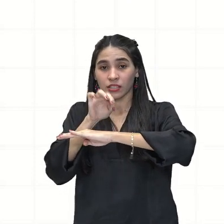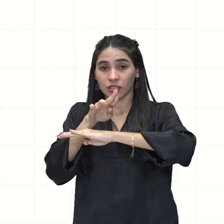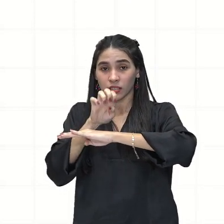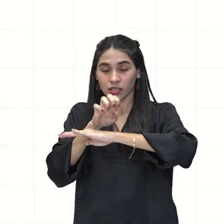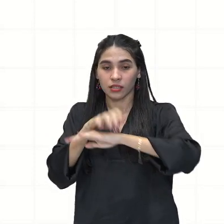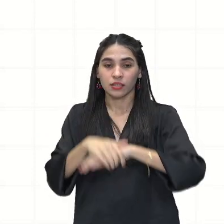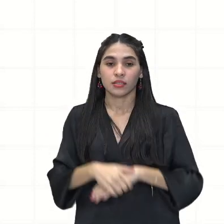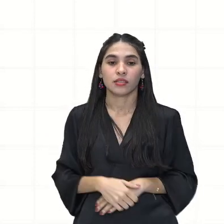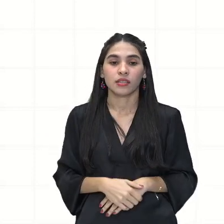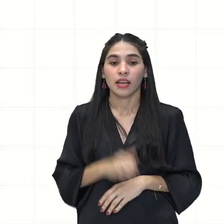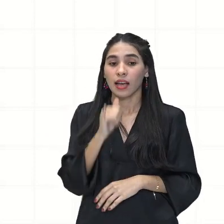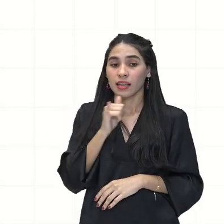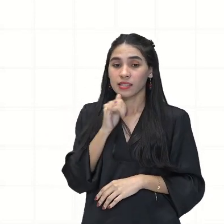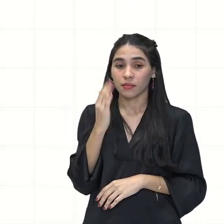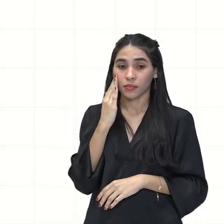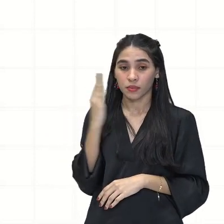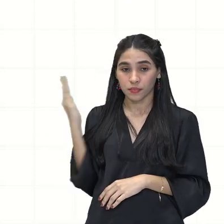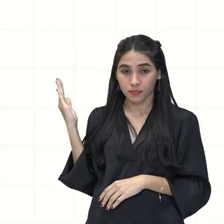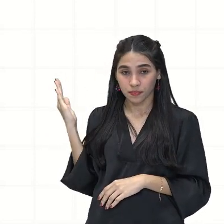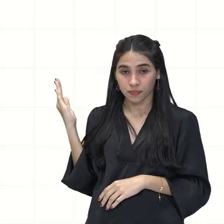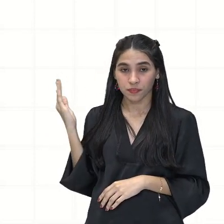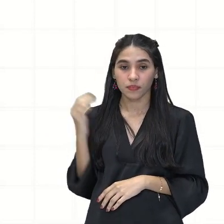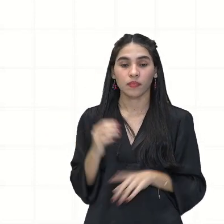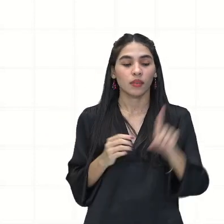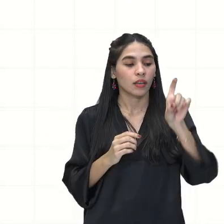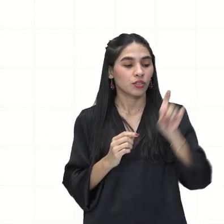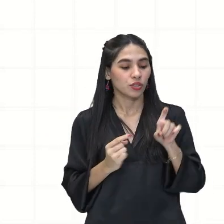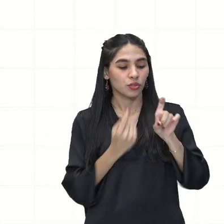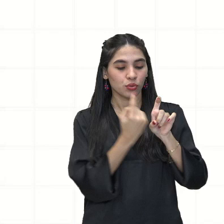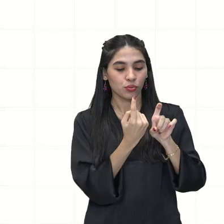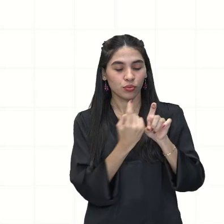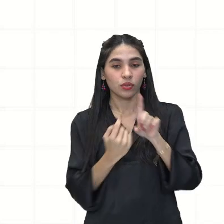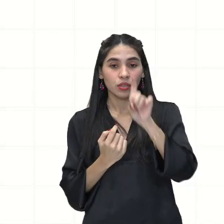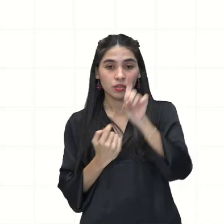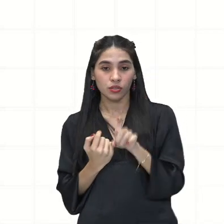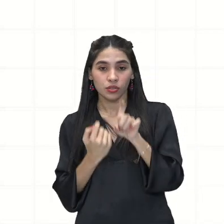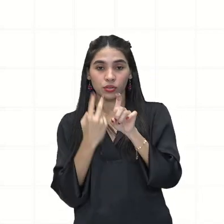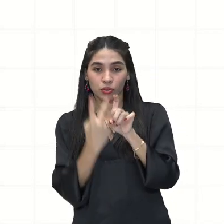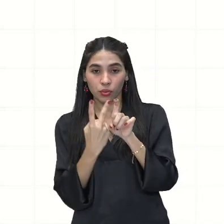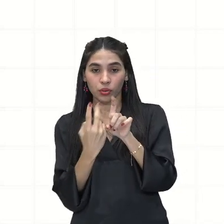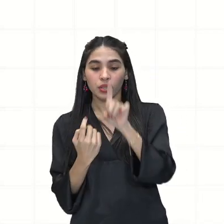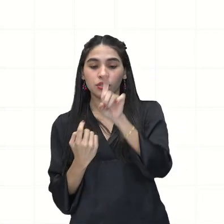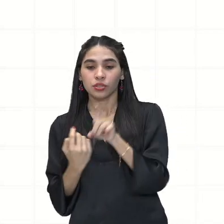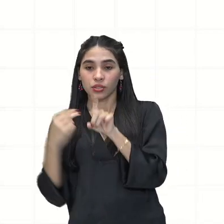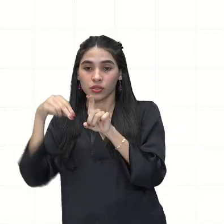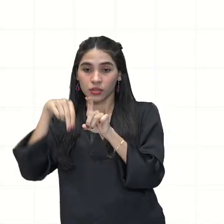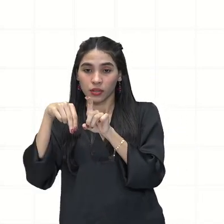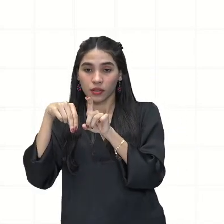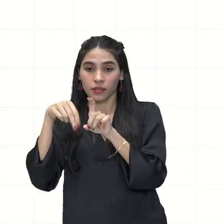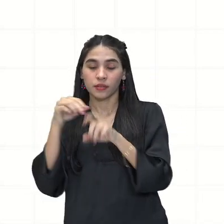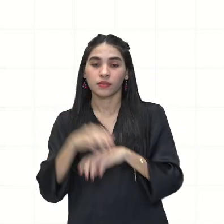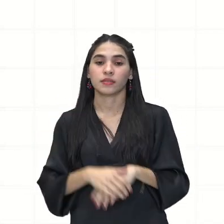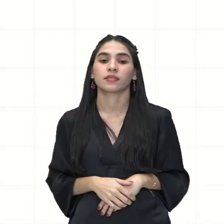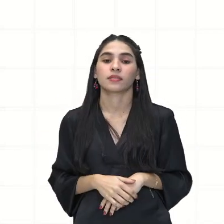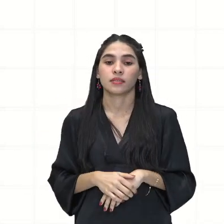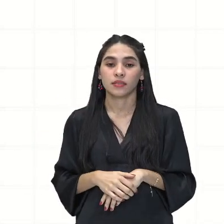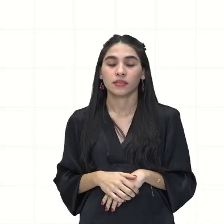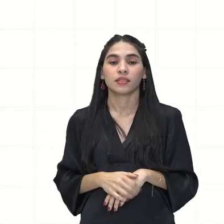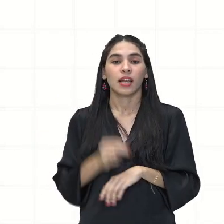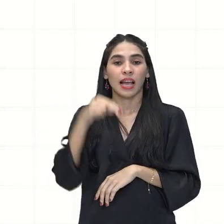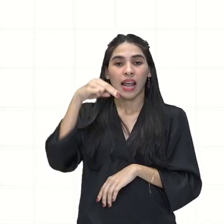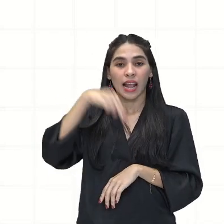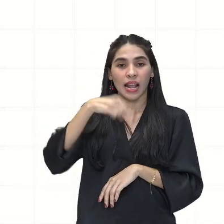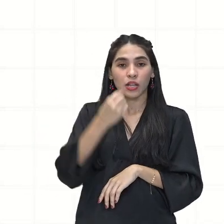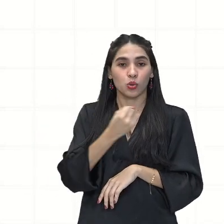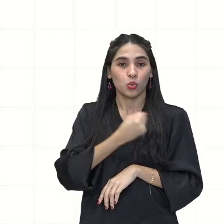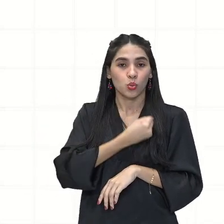considere, ó, x índice 1, x índice 2 e x índice n, que são os n